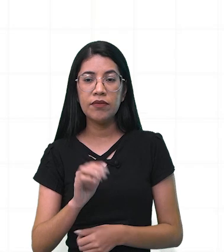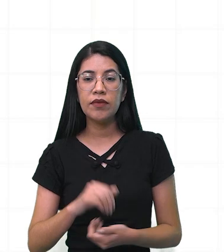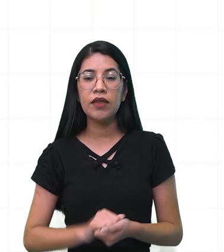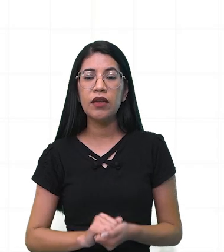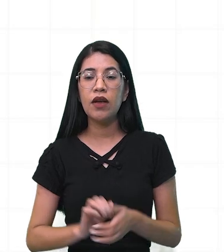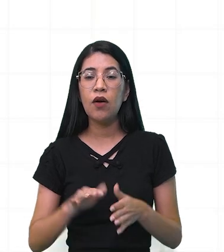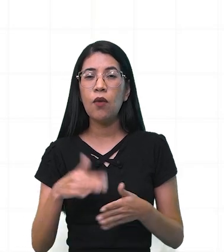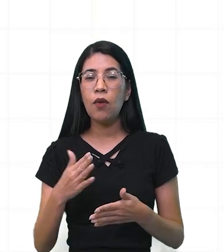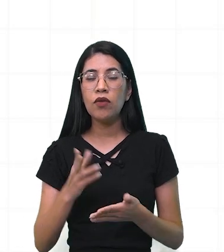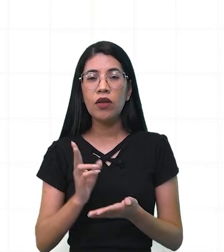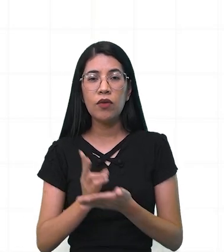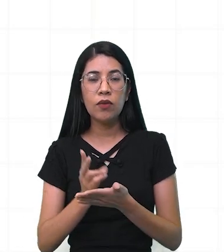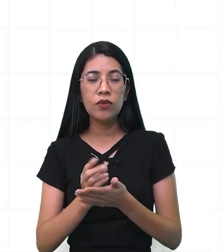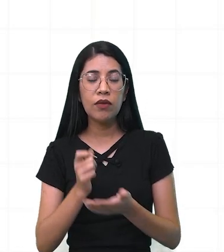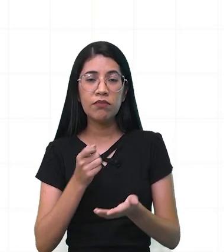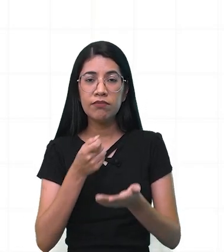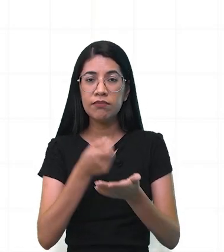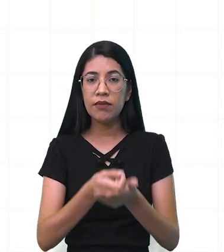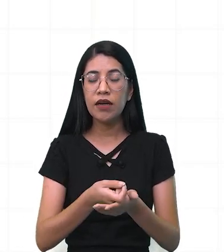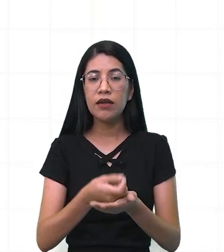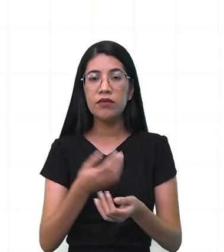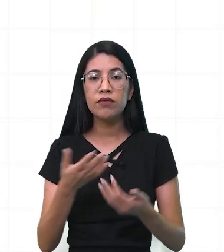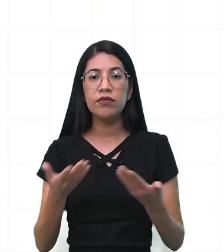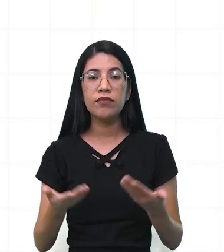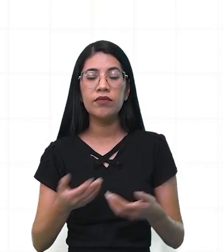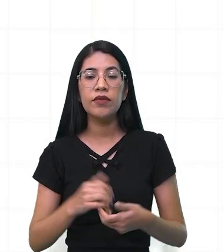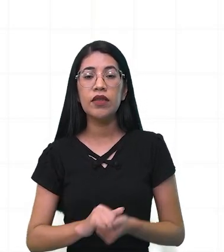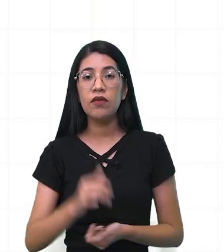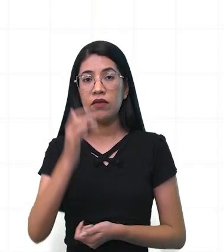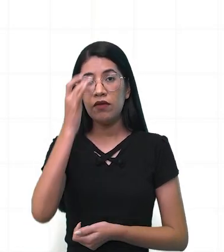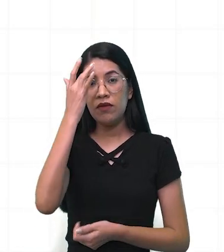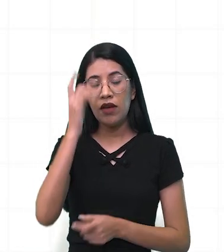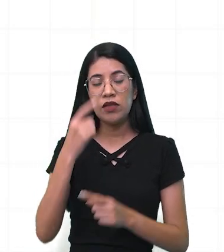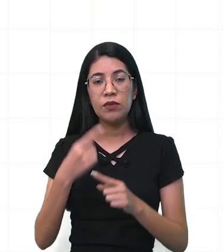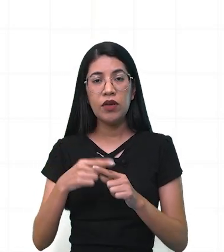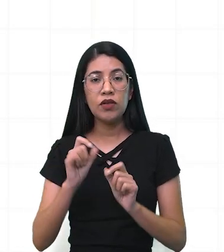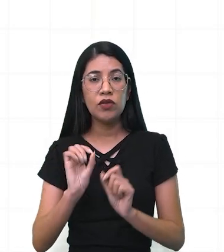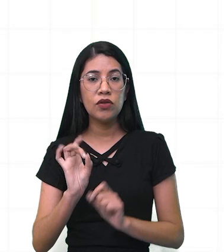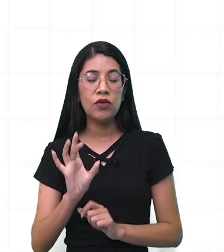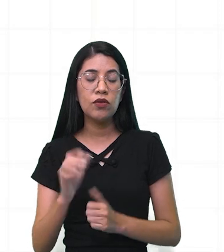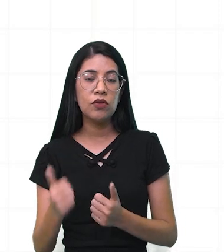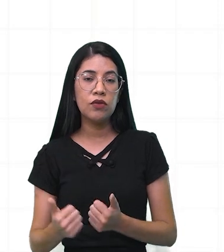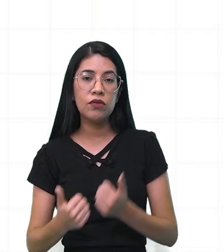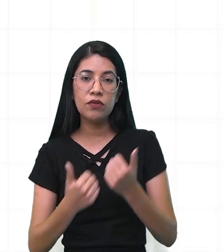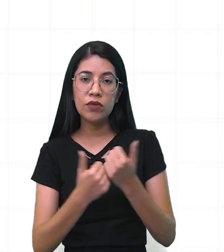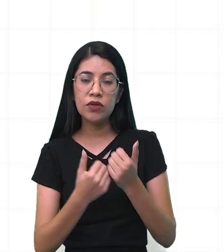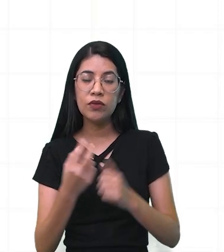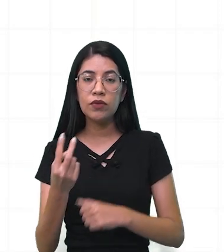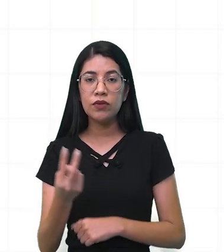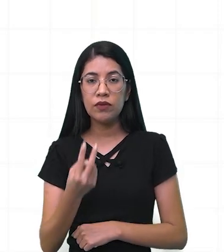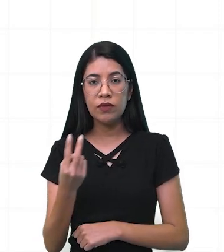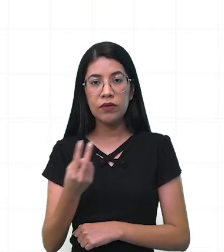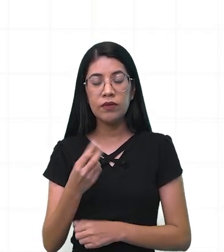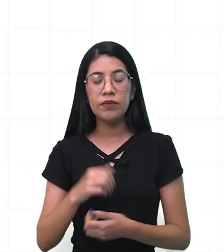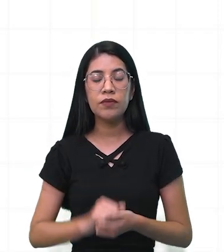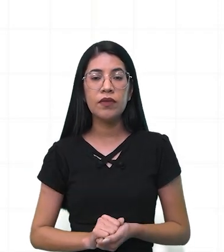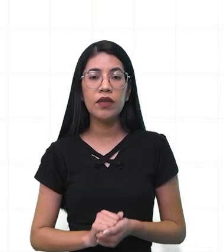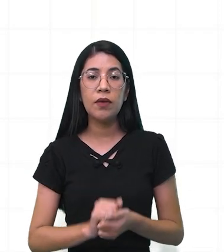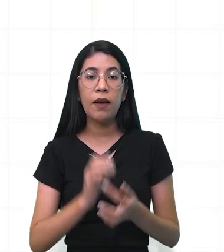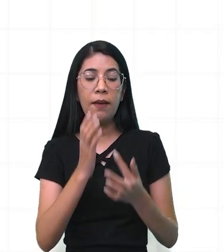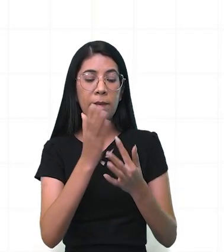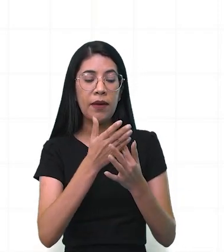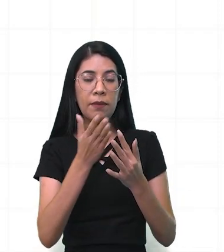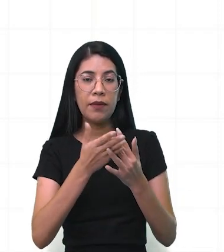irá pagar? Agora ficou fácil, porque a gente só vai substituir. A parcela nós chamamos